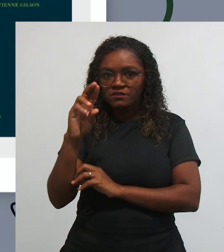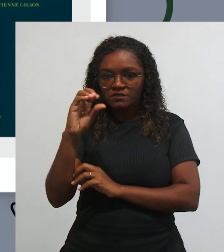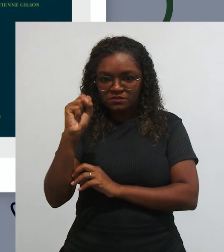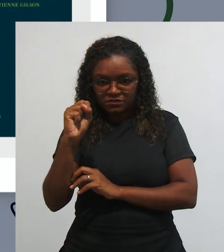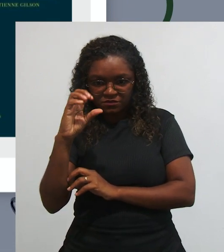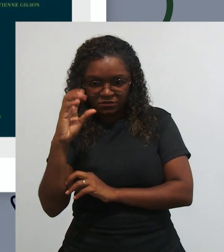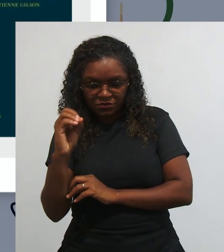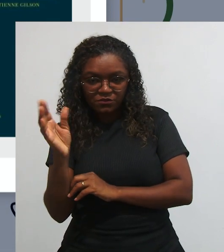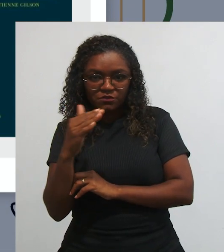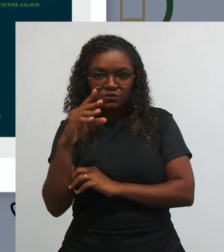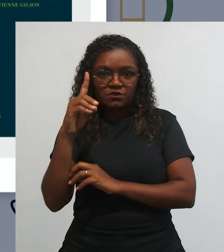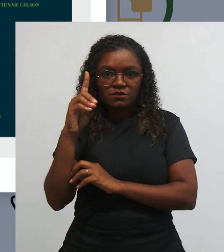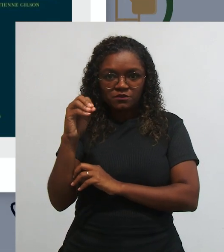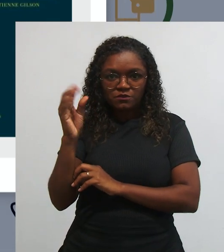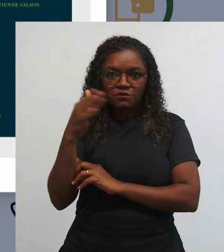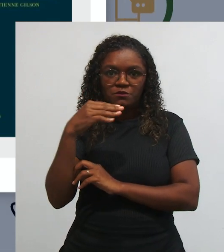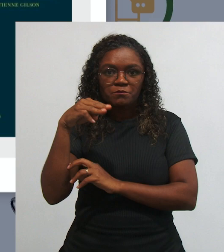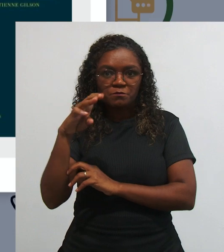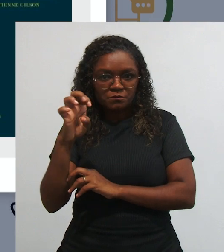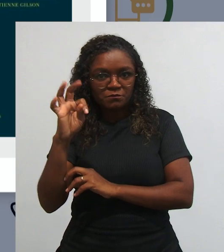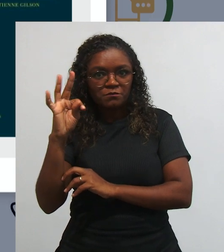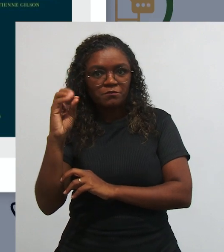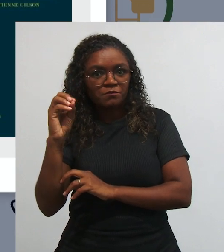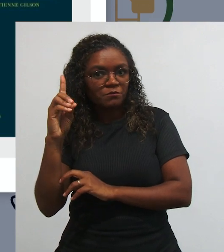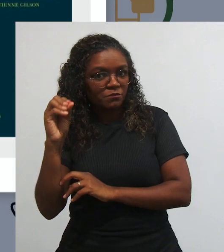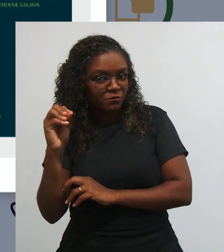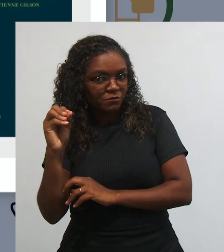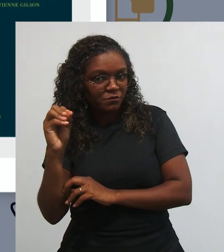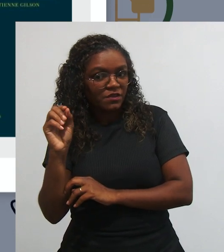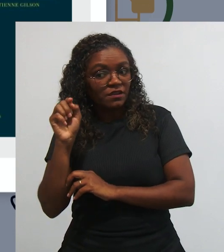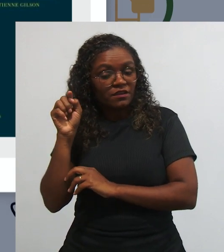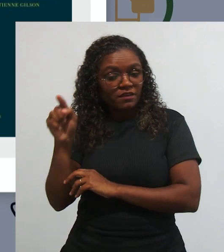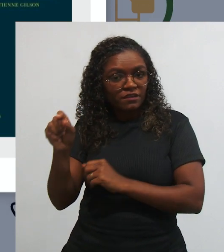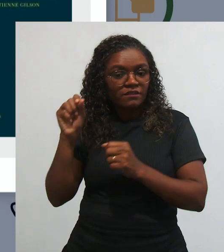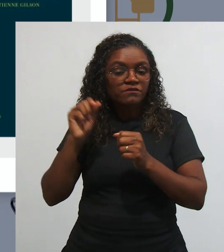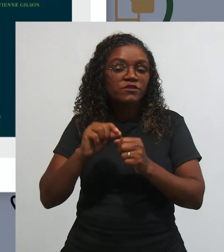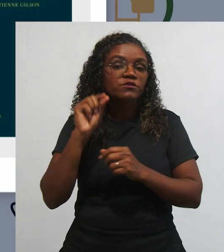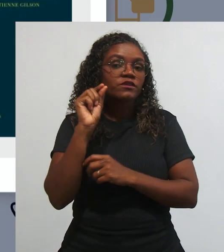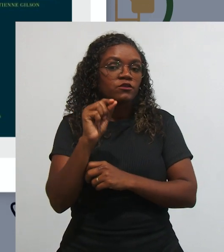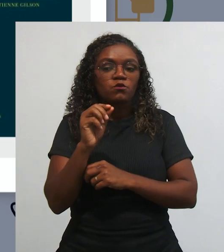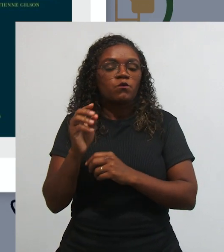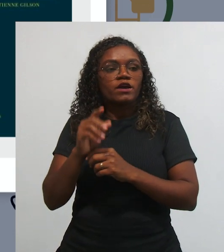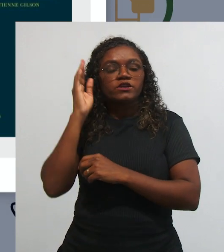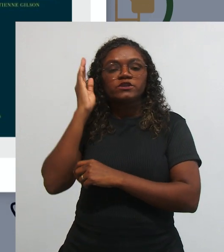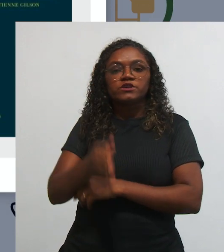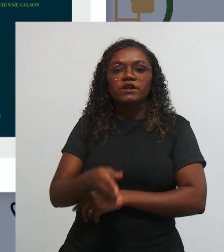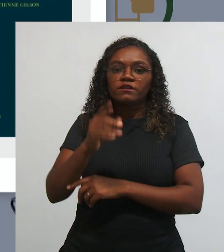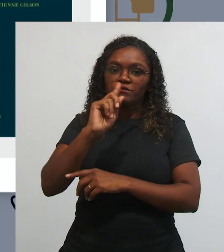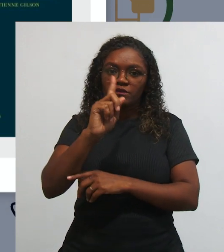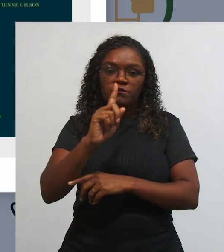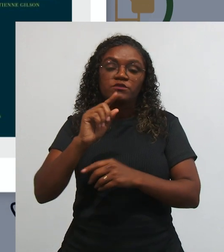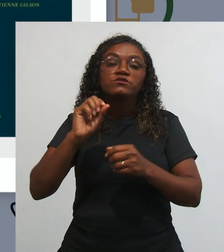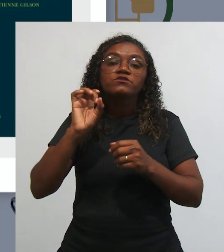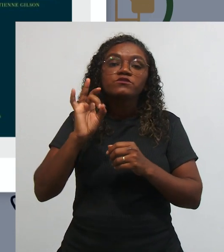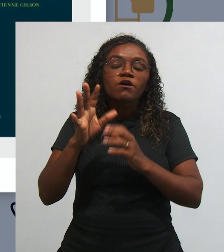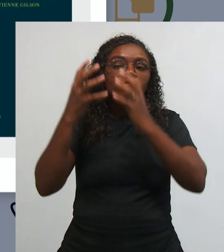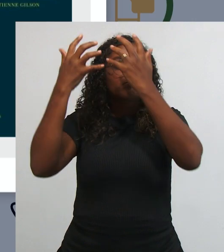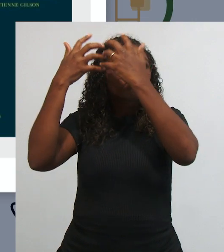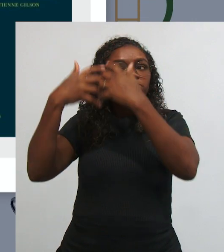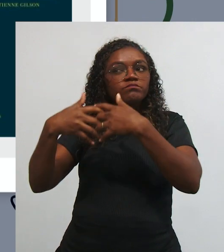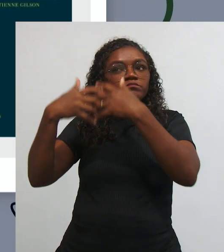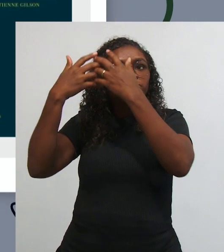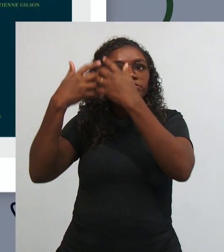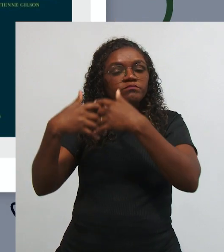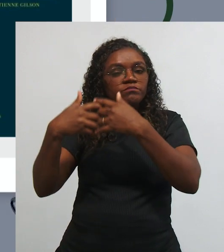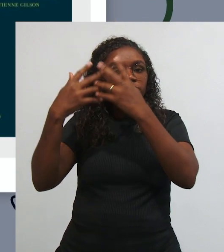processos, procedimentos, inspirações. Ele não traça necessariamente um método, ele faz algumas